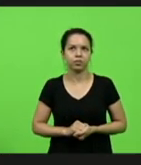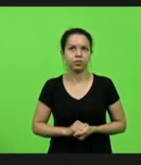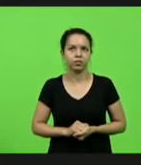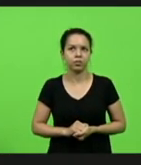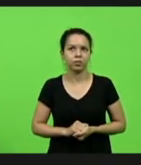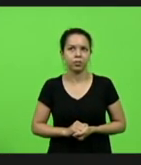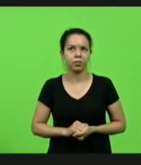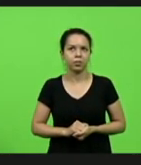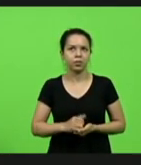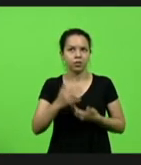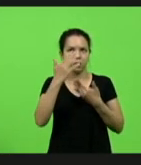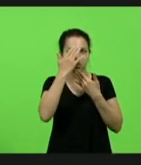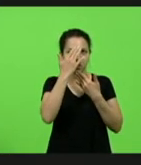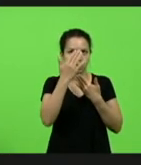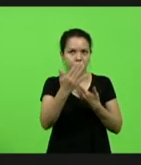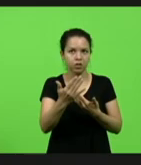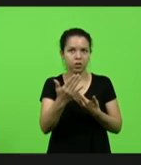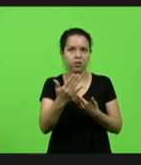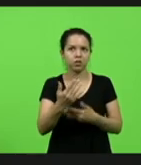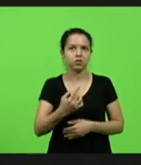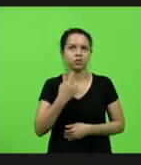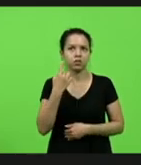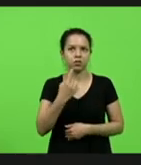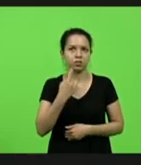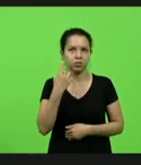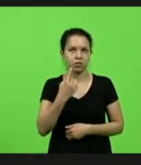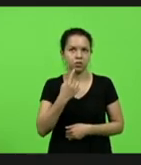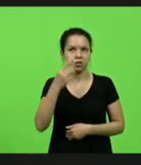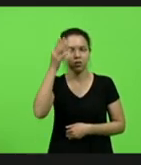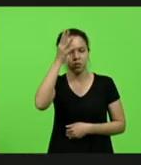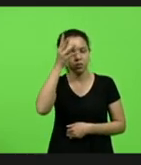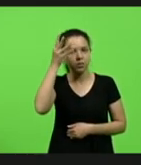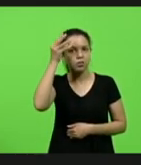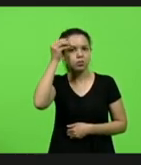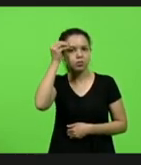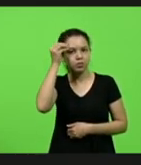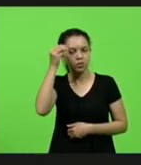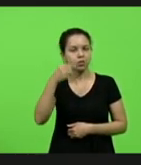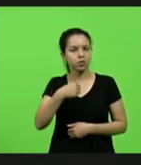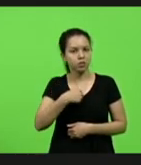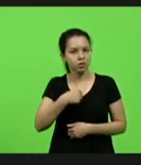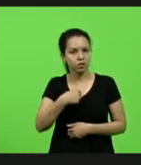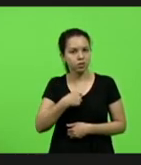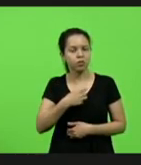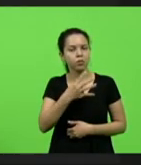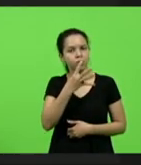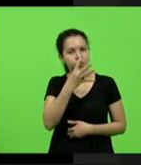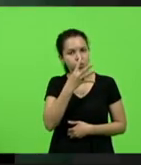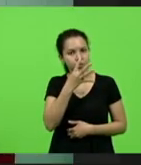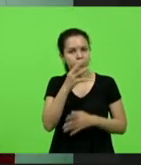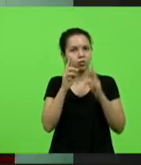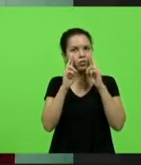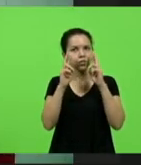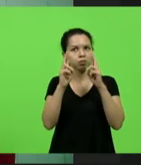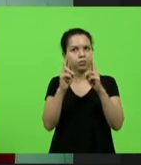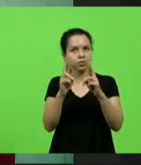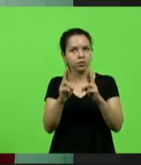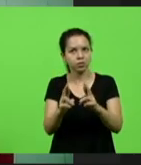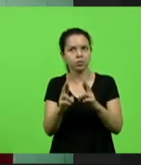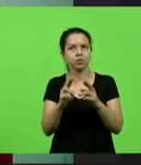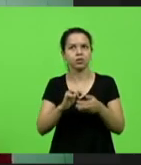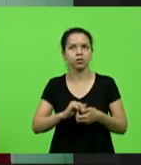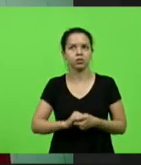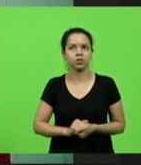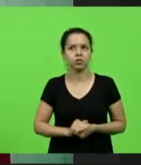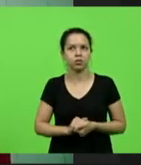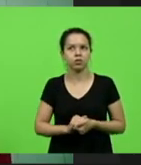Obrigado, deputada Luciana, a quem eu tenho grande admiração e respeito, conduz